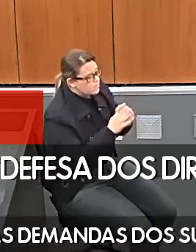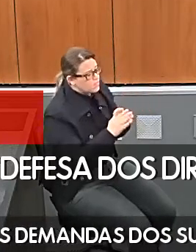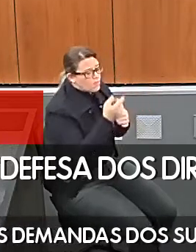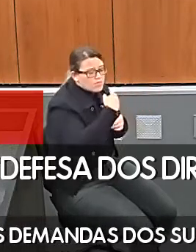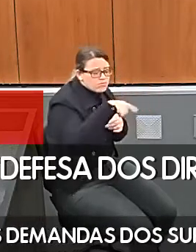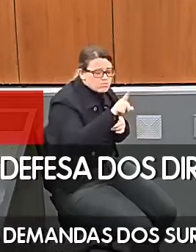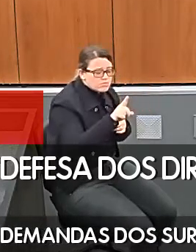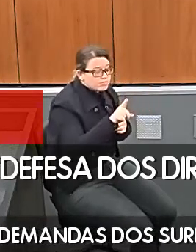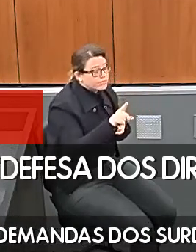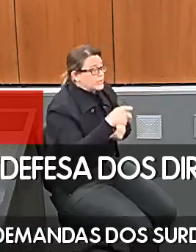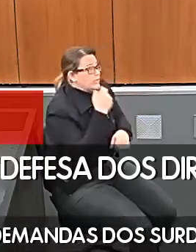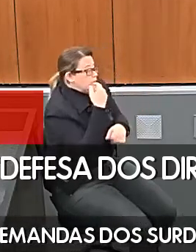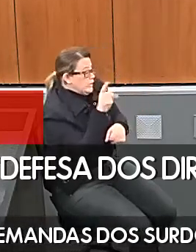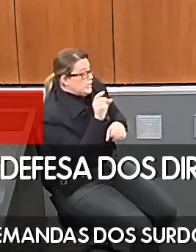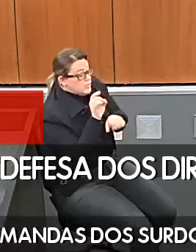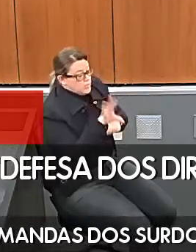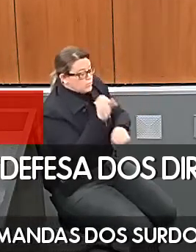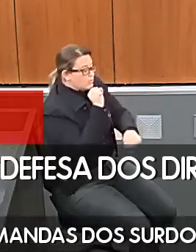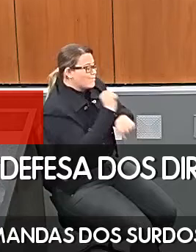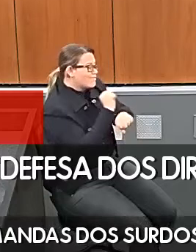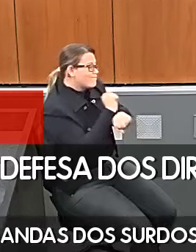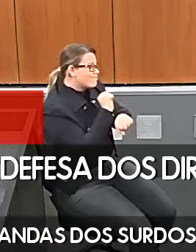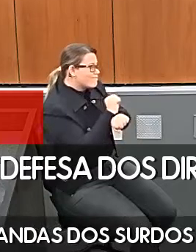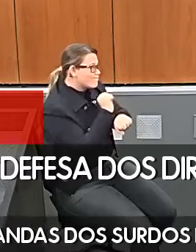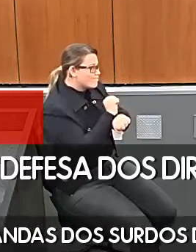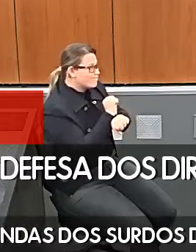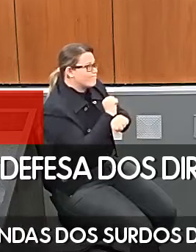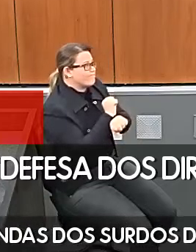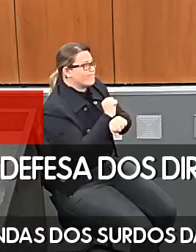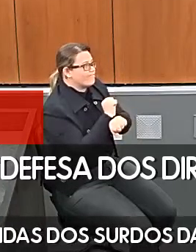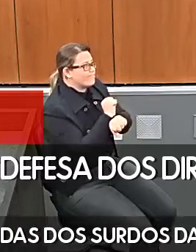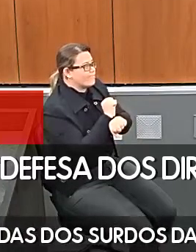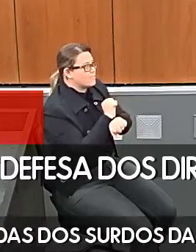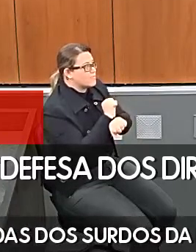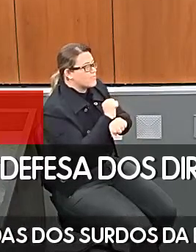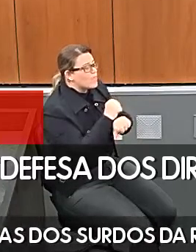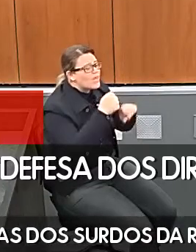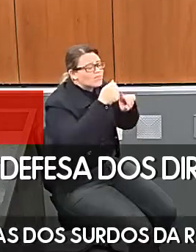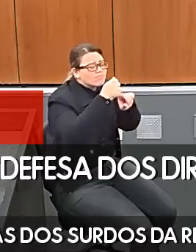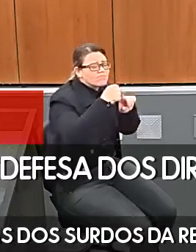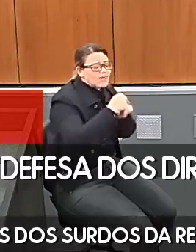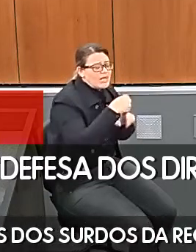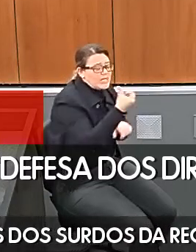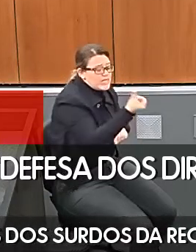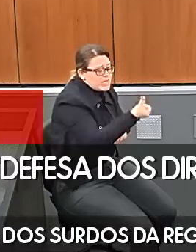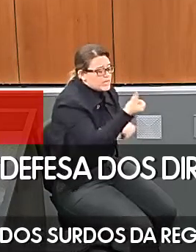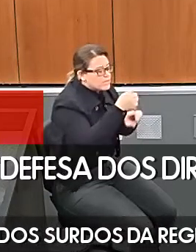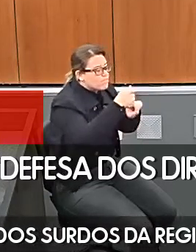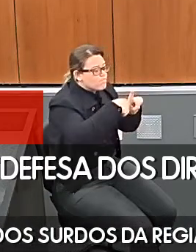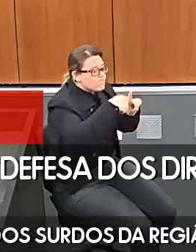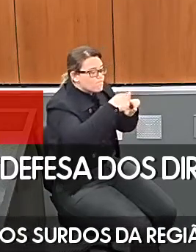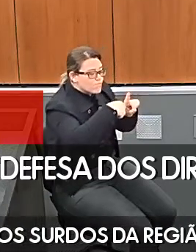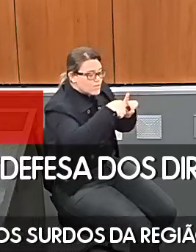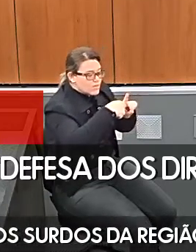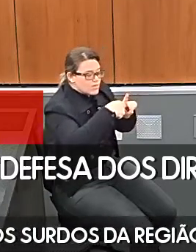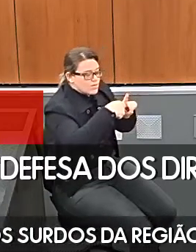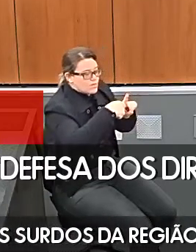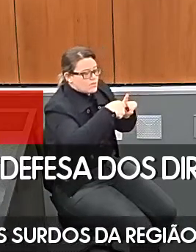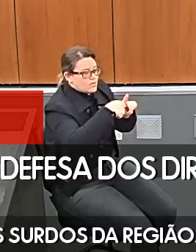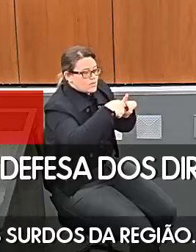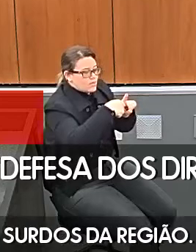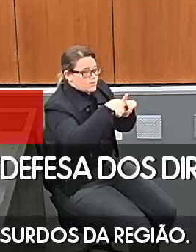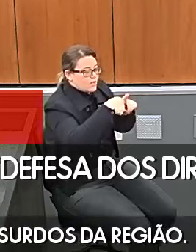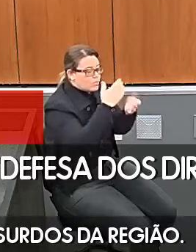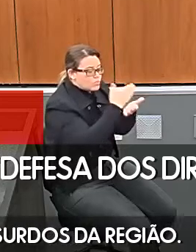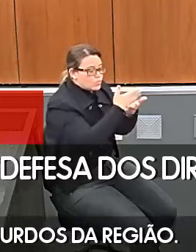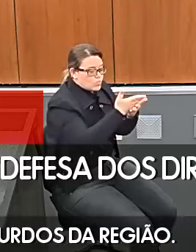gente espera. É lógico, vai resolver o problema de imediato? Não, porque ele precisa de 6 meses para começar essa preparação, porque Libras a gente não aprende com